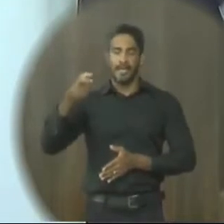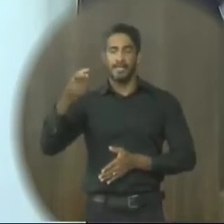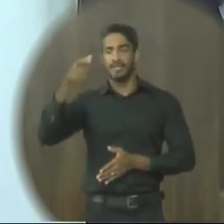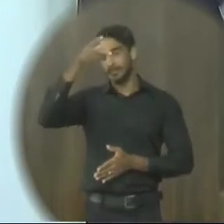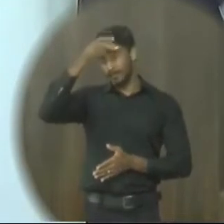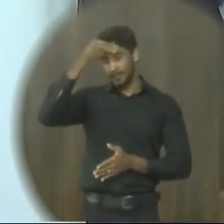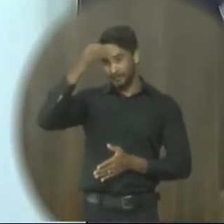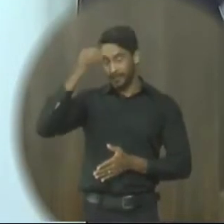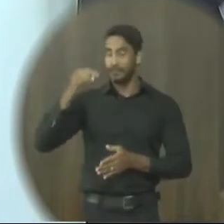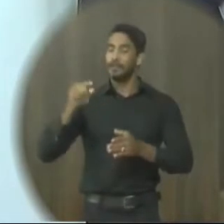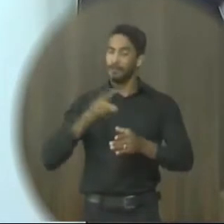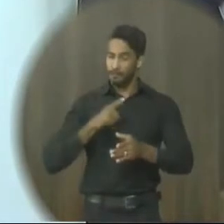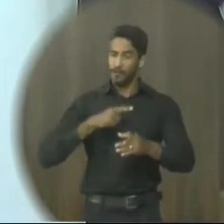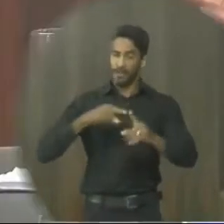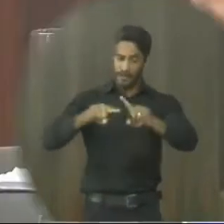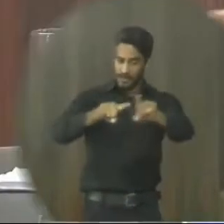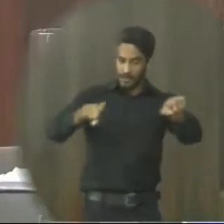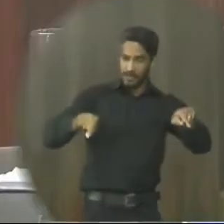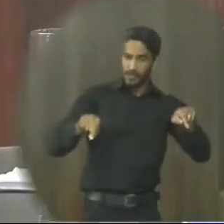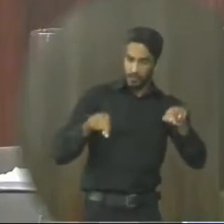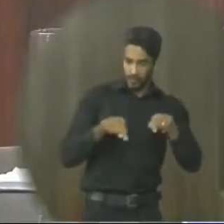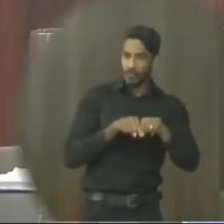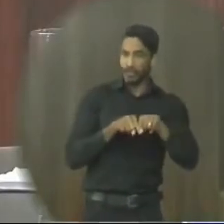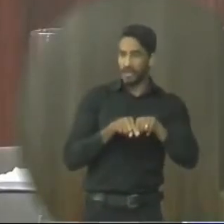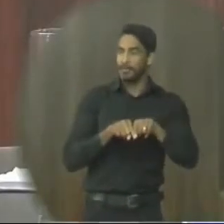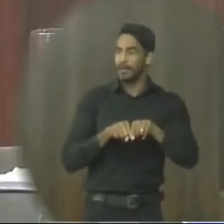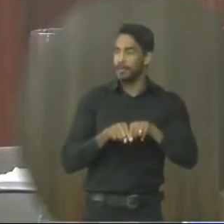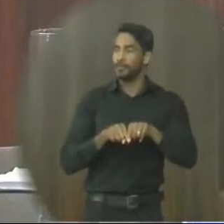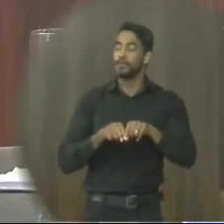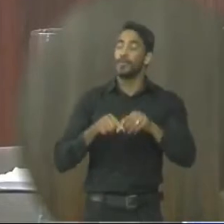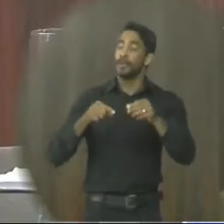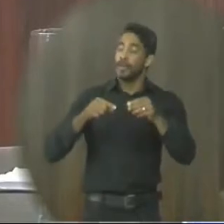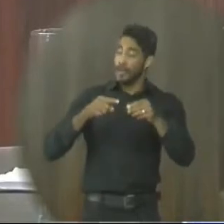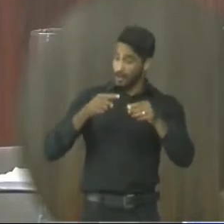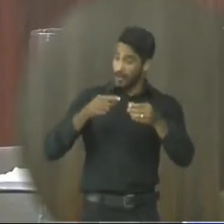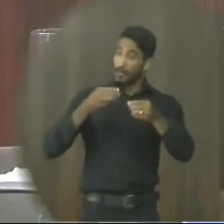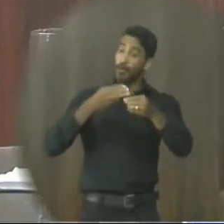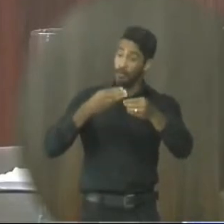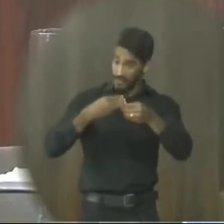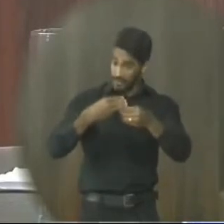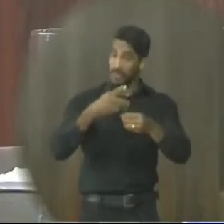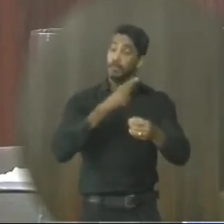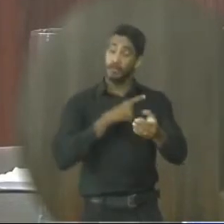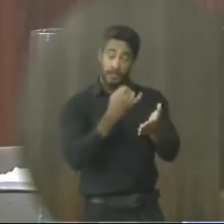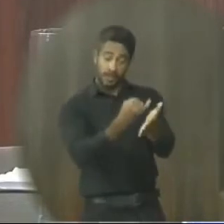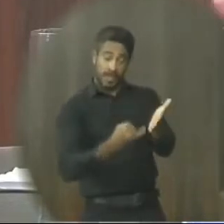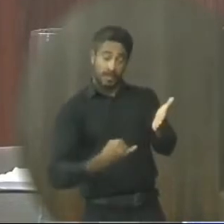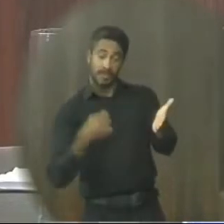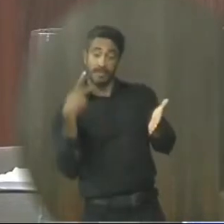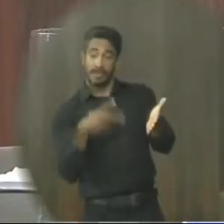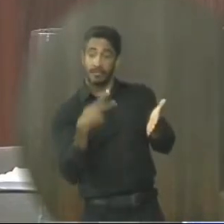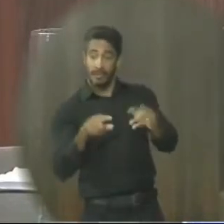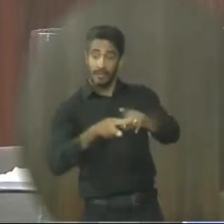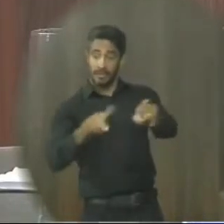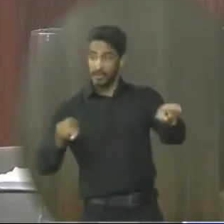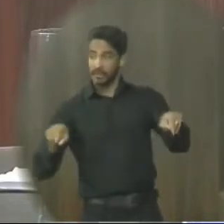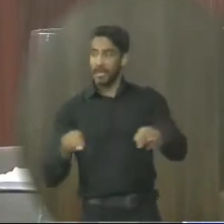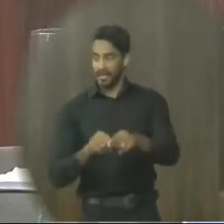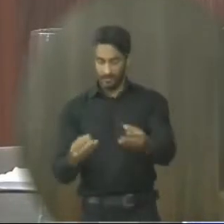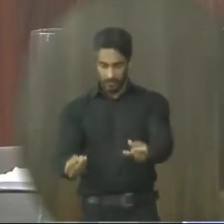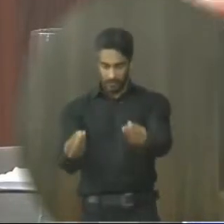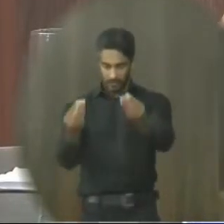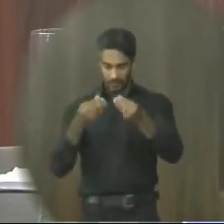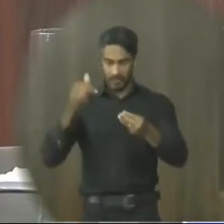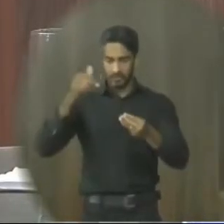ali é loteado, e o município tem escritura daquilo ali. Nós trouxemos isso aqui para essa